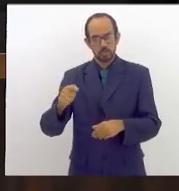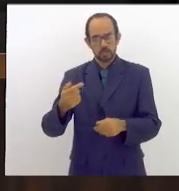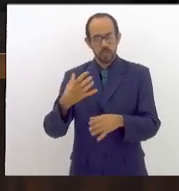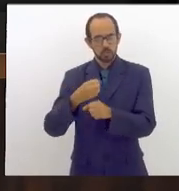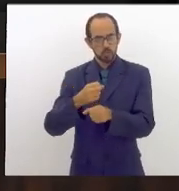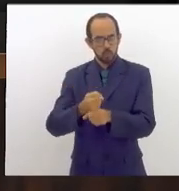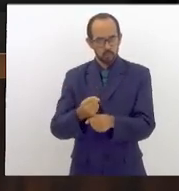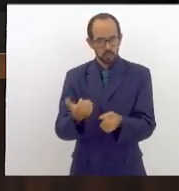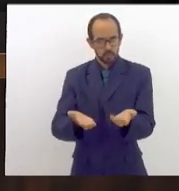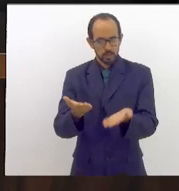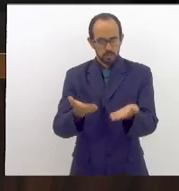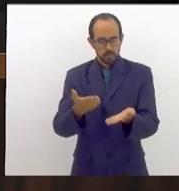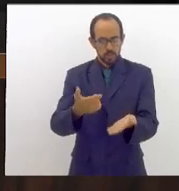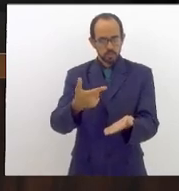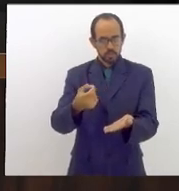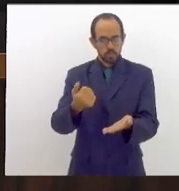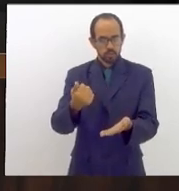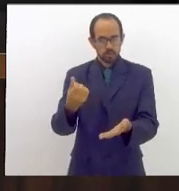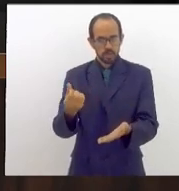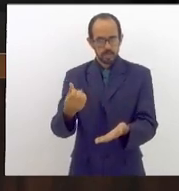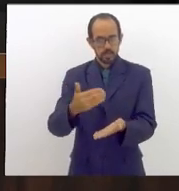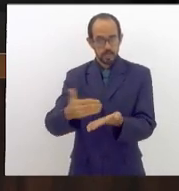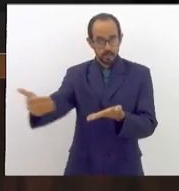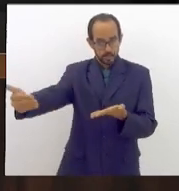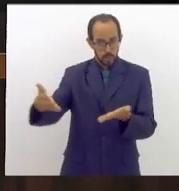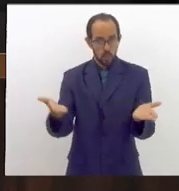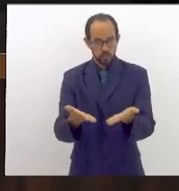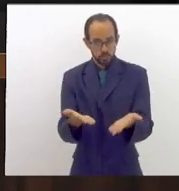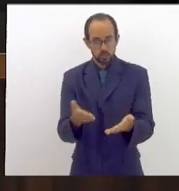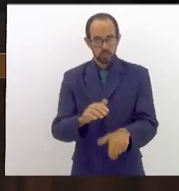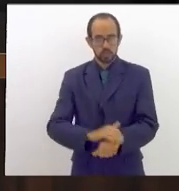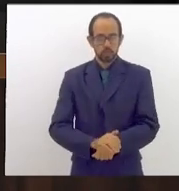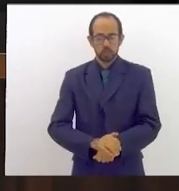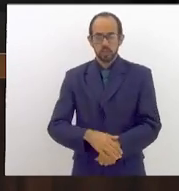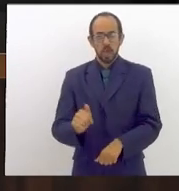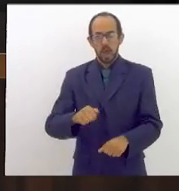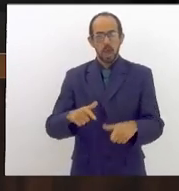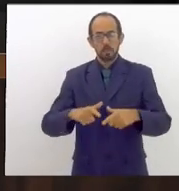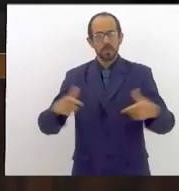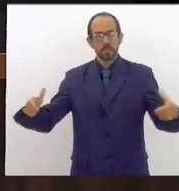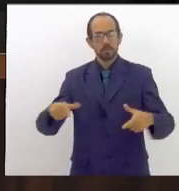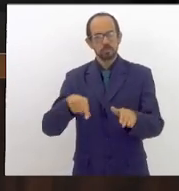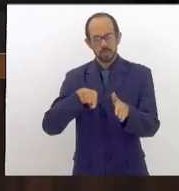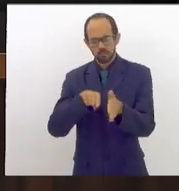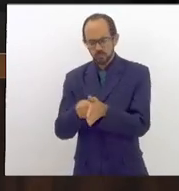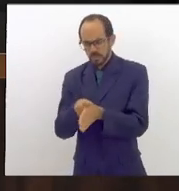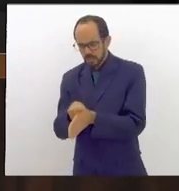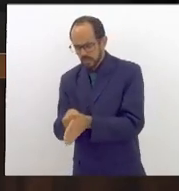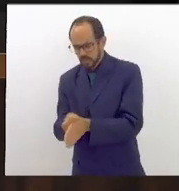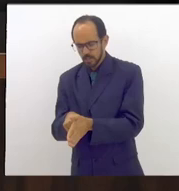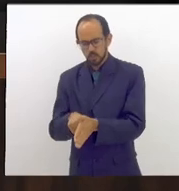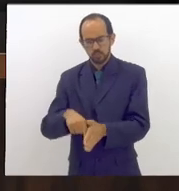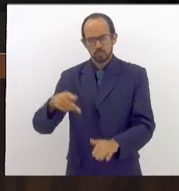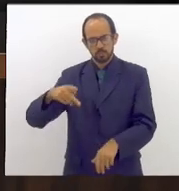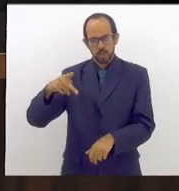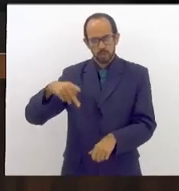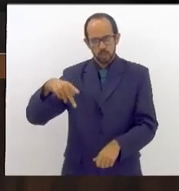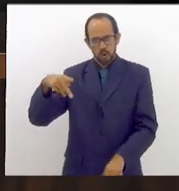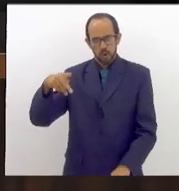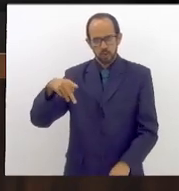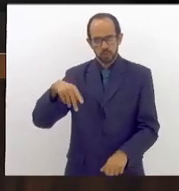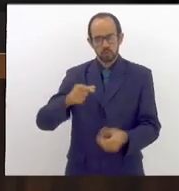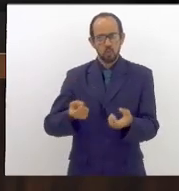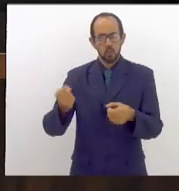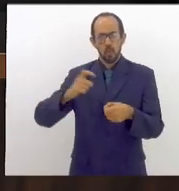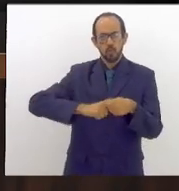16 criamos mecanismos para ampliar a fiscalização na área de petróleo como a CPI do Jorge e o convênio com a NP